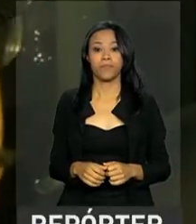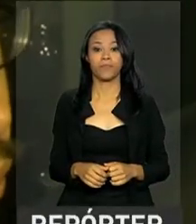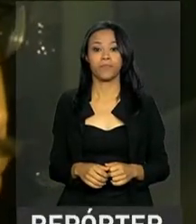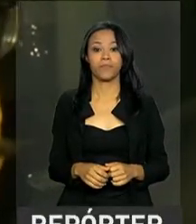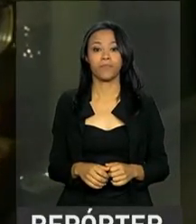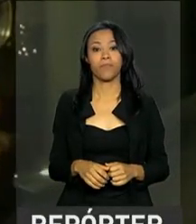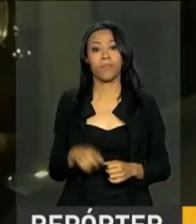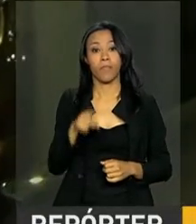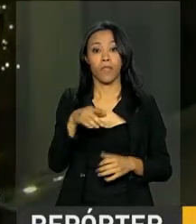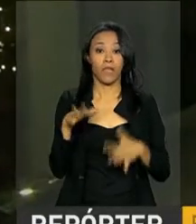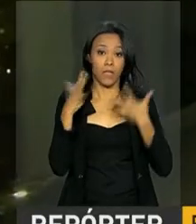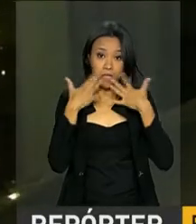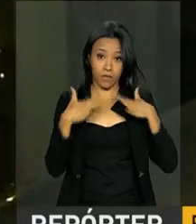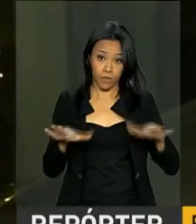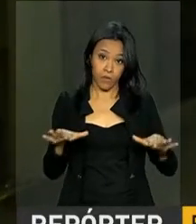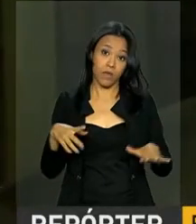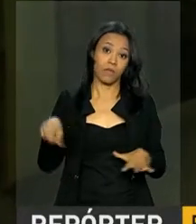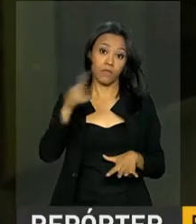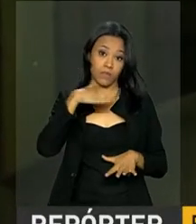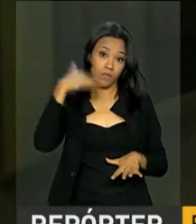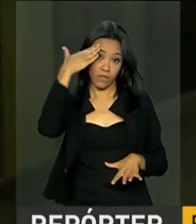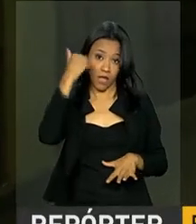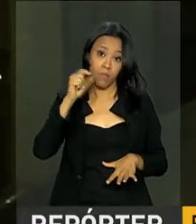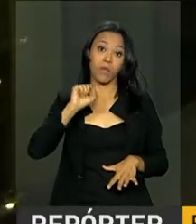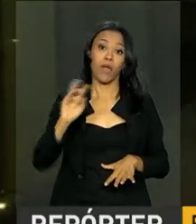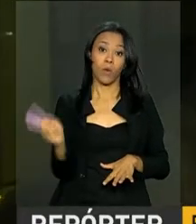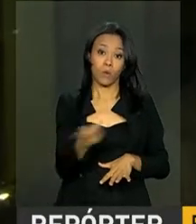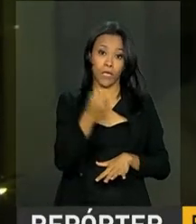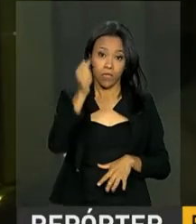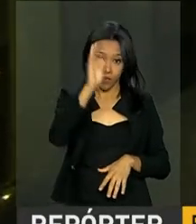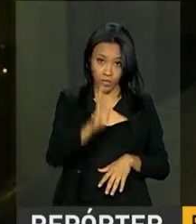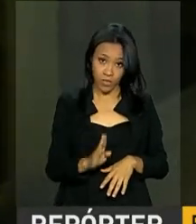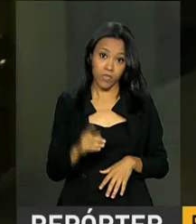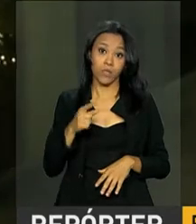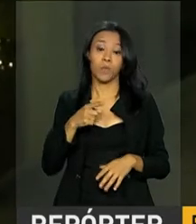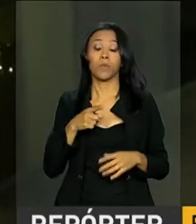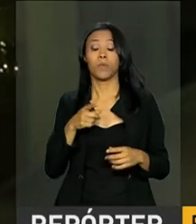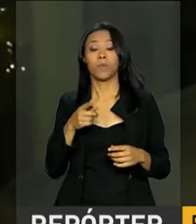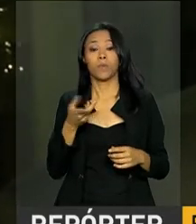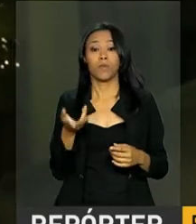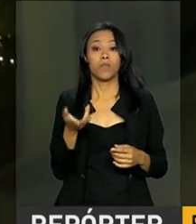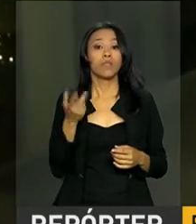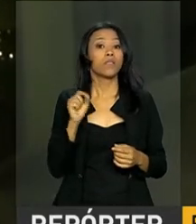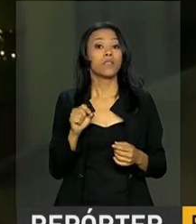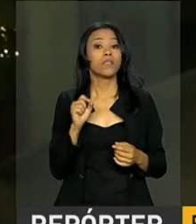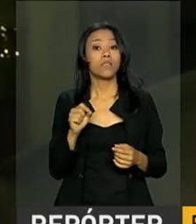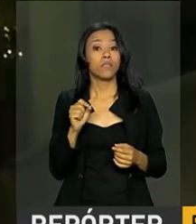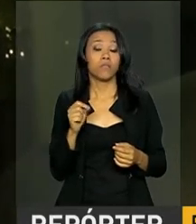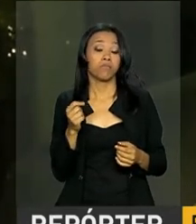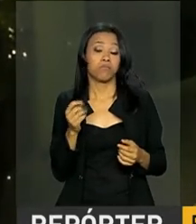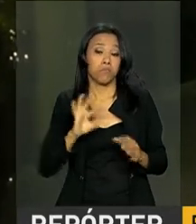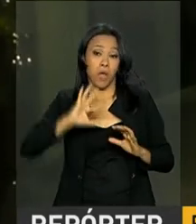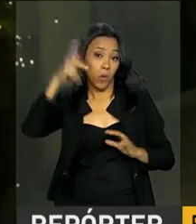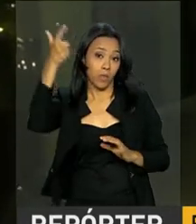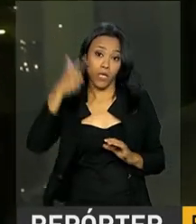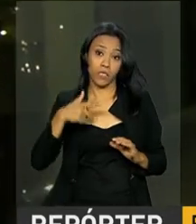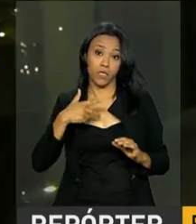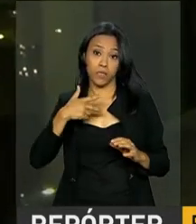É natural, a gente sabe o que acontece no Brasil em processos como esse, a existência de